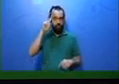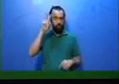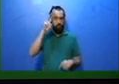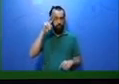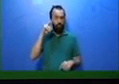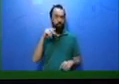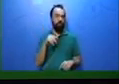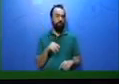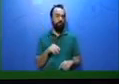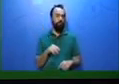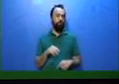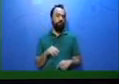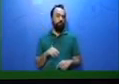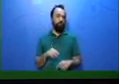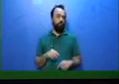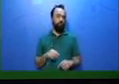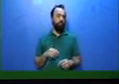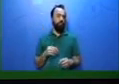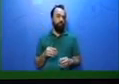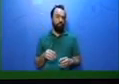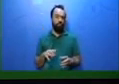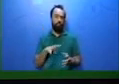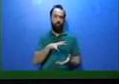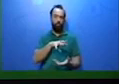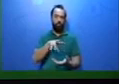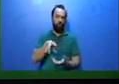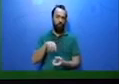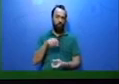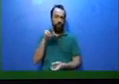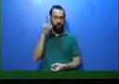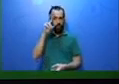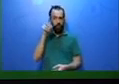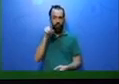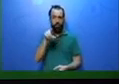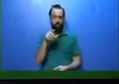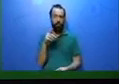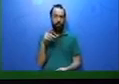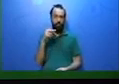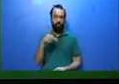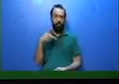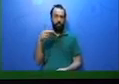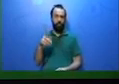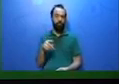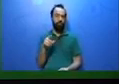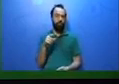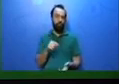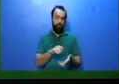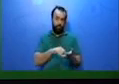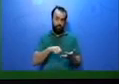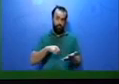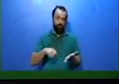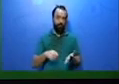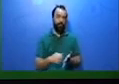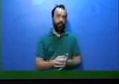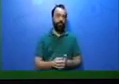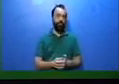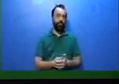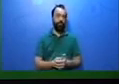personagens, o que acontece com elas e qual o final. Agora nós vamos partir para a